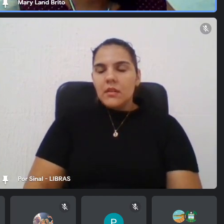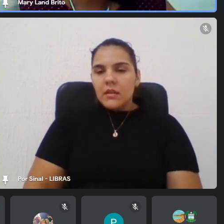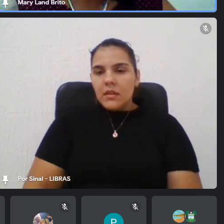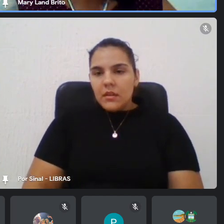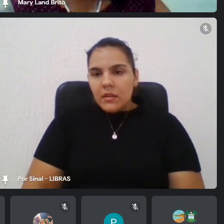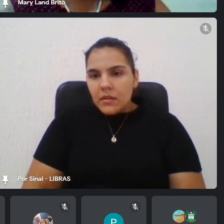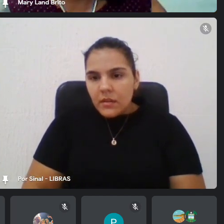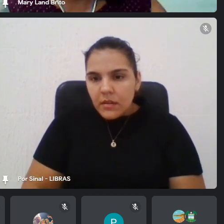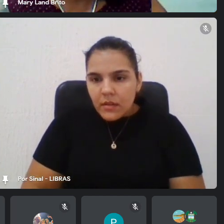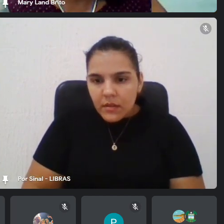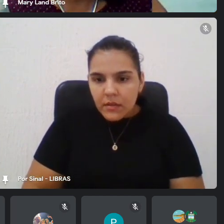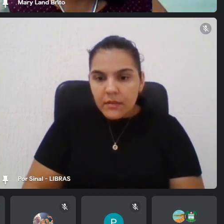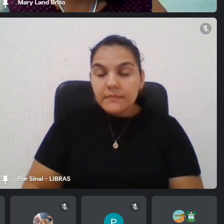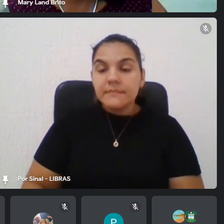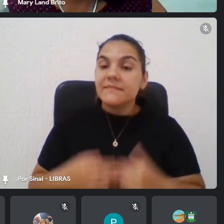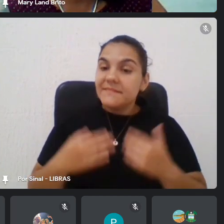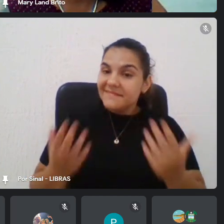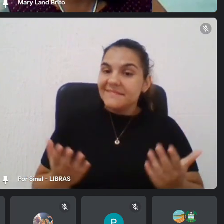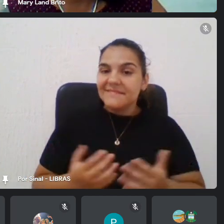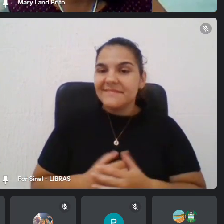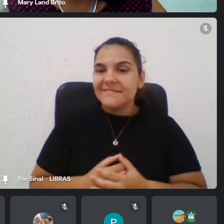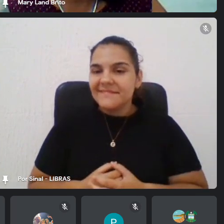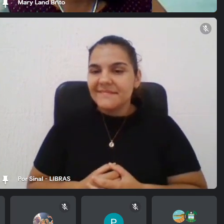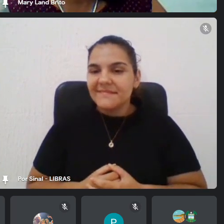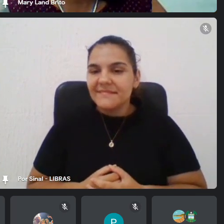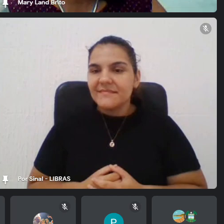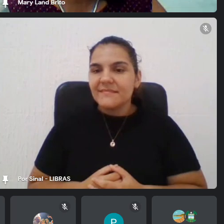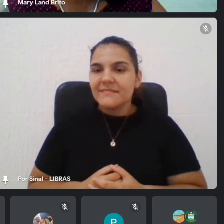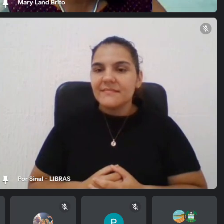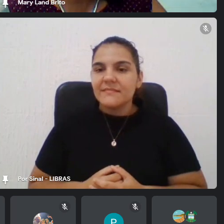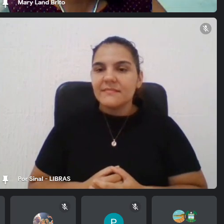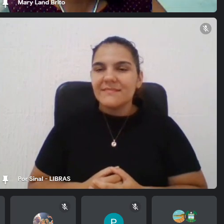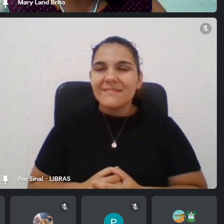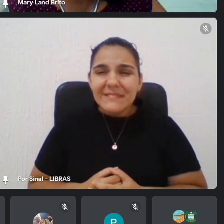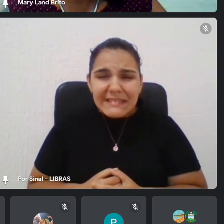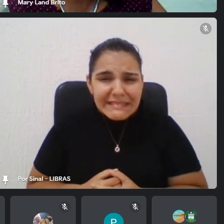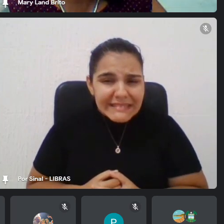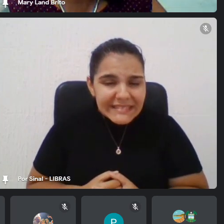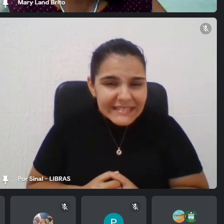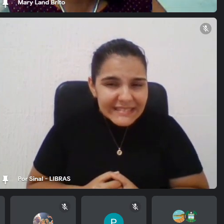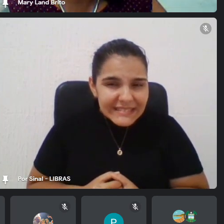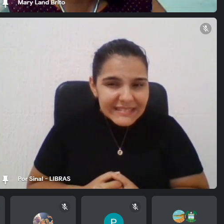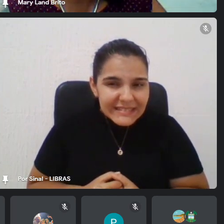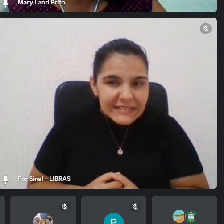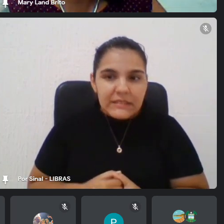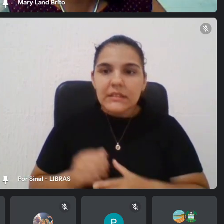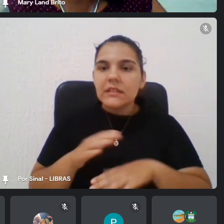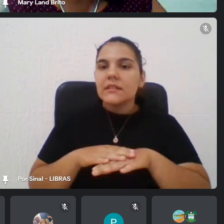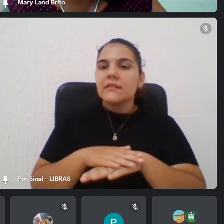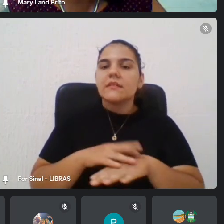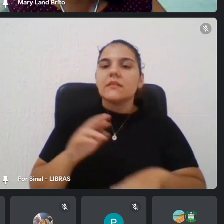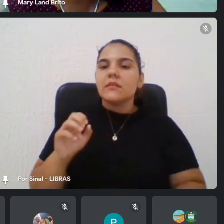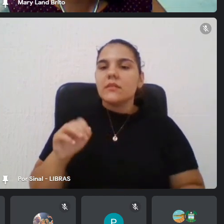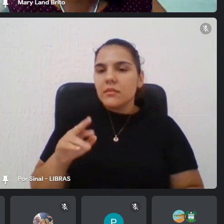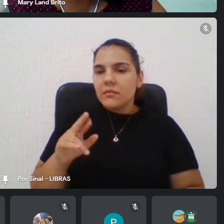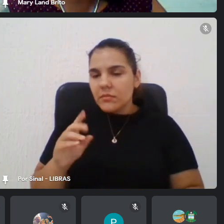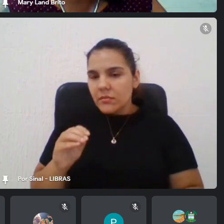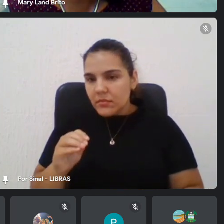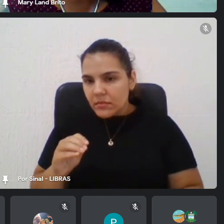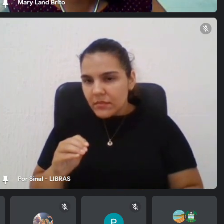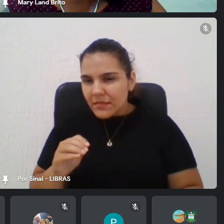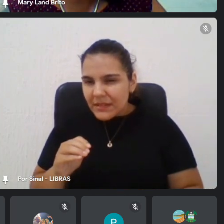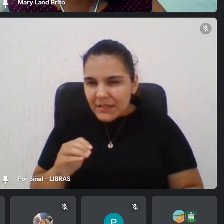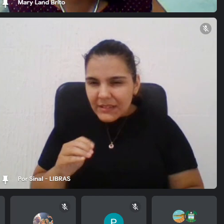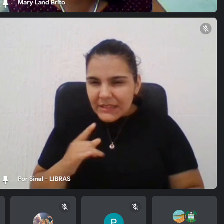Então, não dizer que a gente tinha alugado com o Rômulo, né, Rômulo? Há um tempo atrás, fazia um documentário,